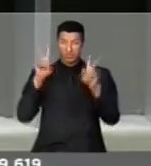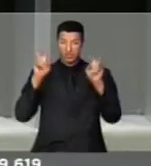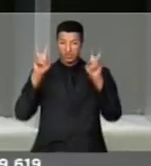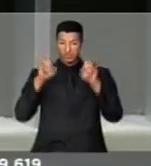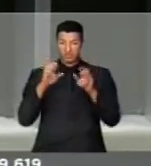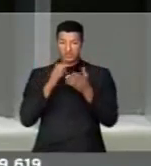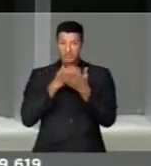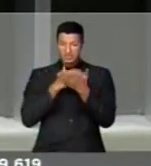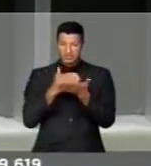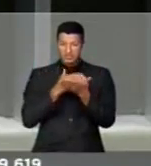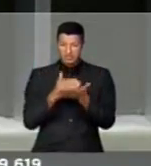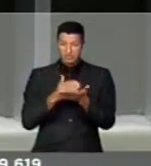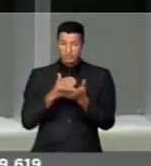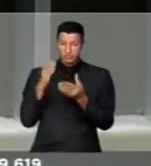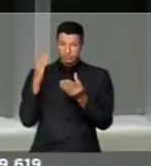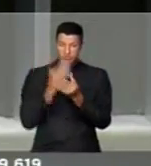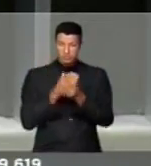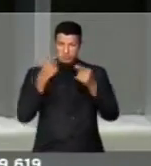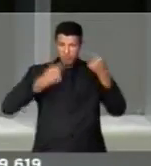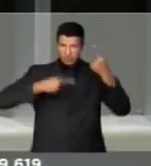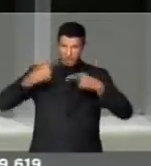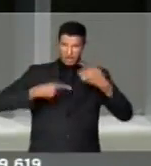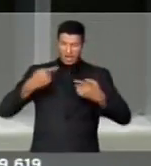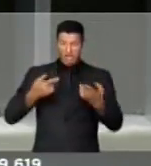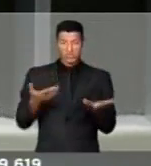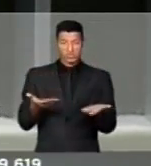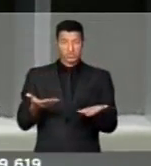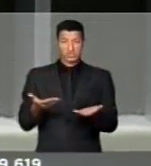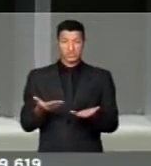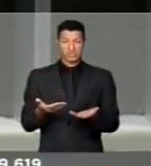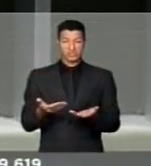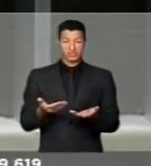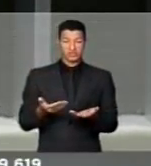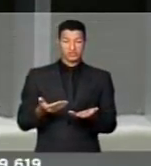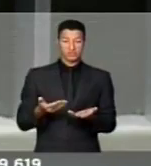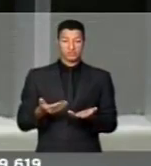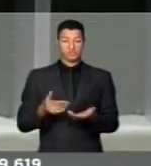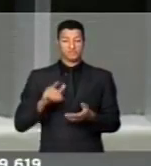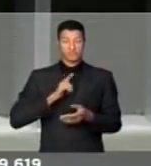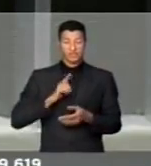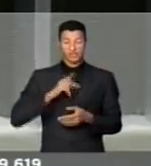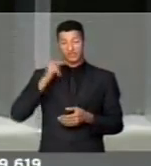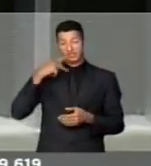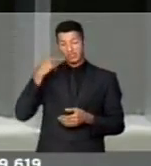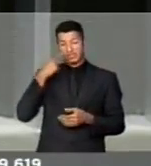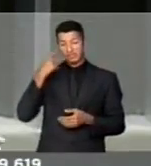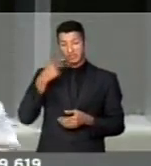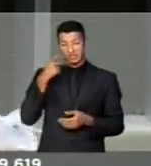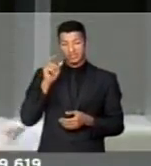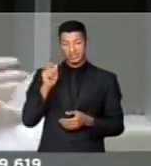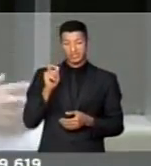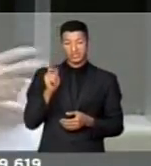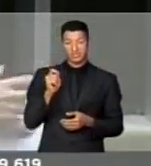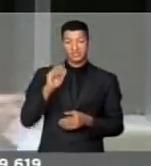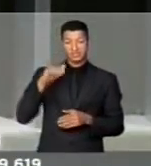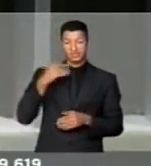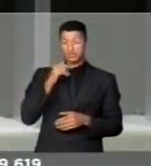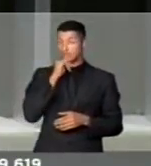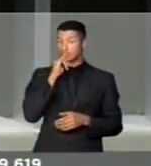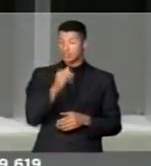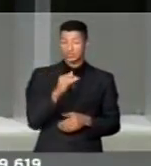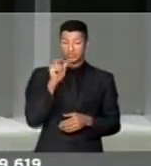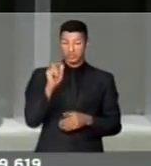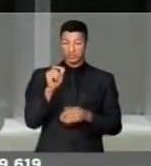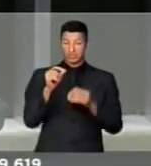tema iniciou o processo de debate, deputado Ivan Valente, teve parlamentar que, quando eu disse